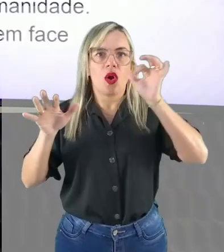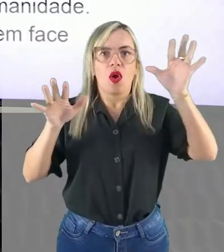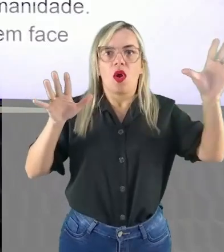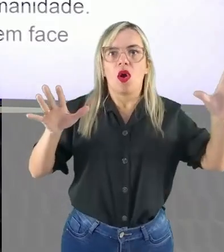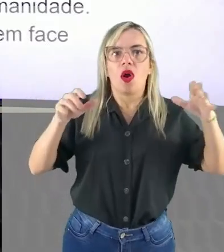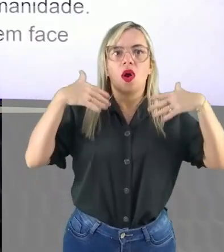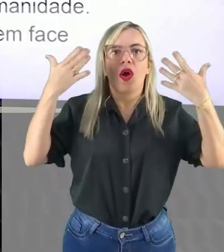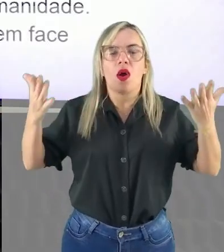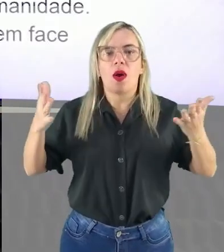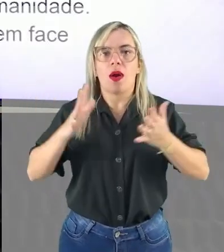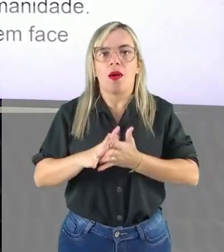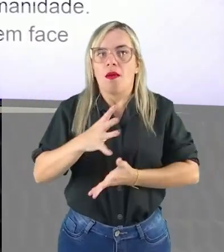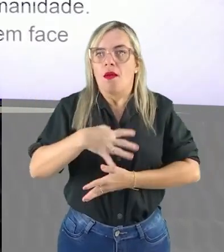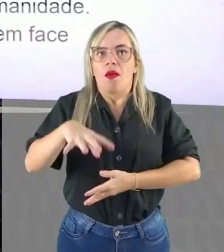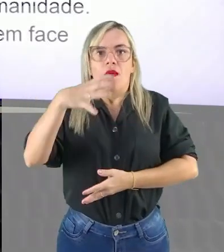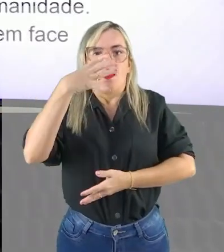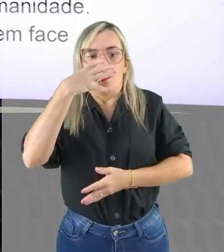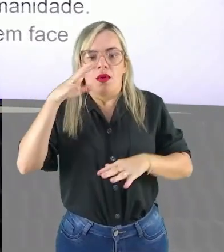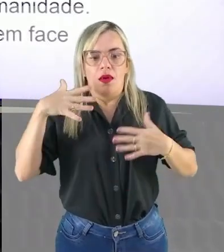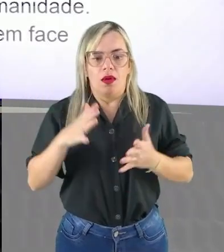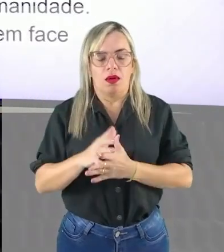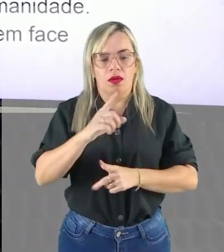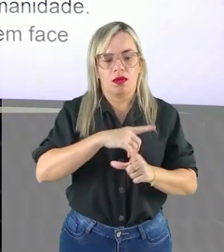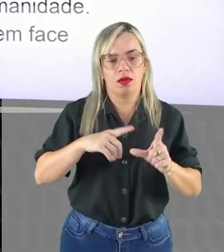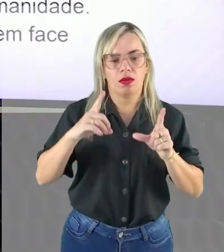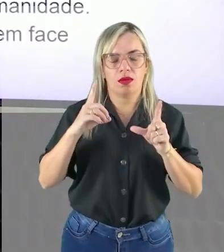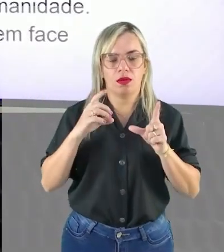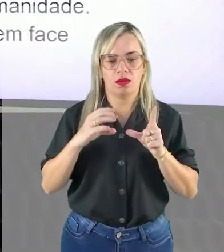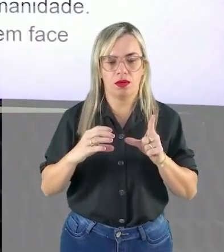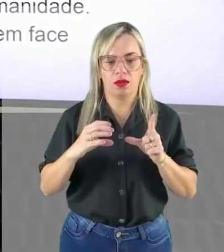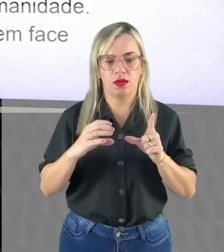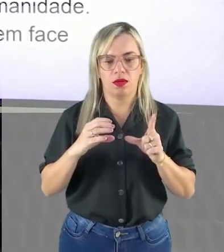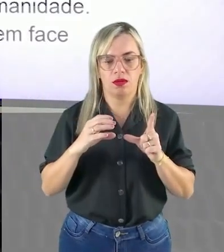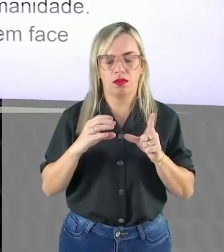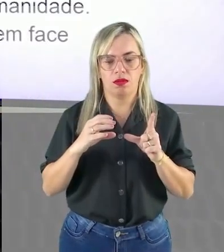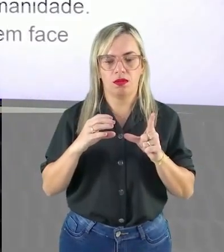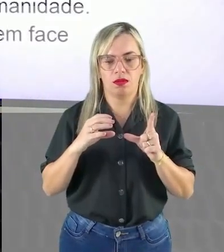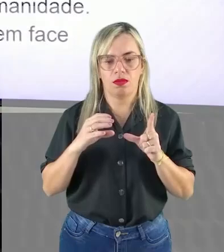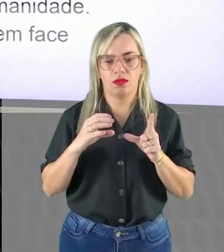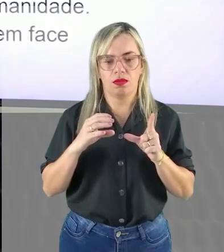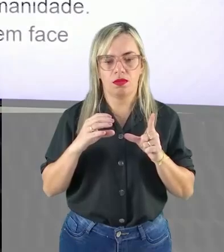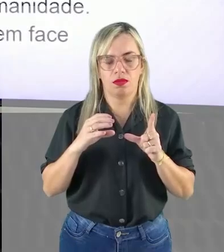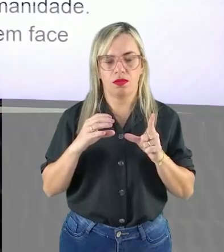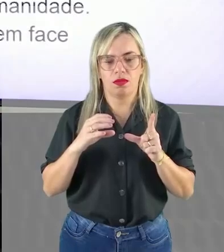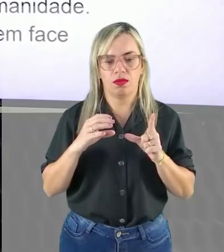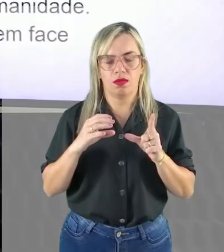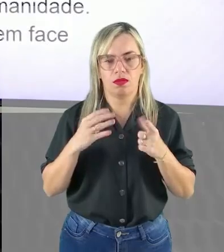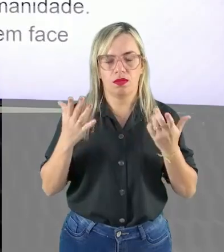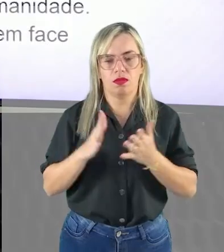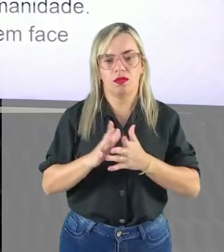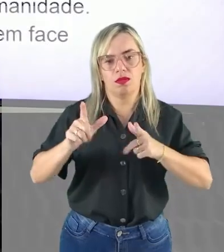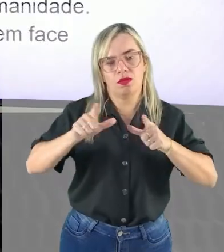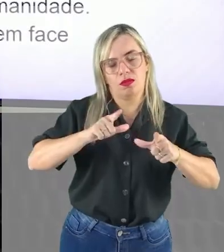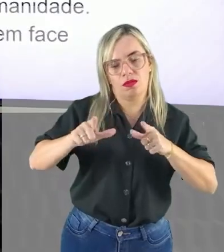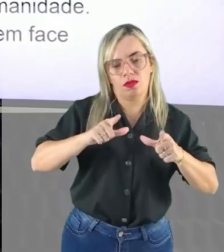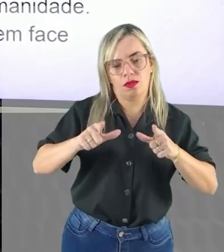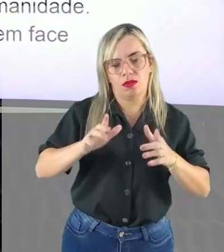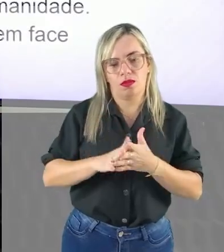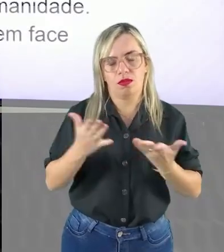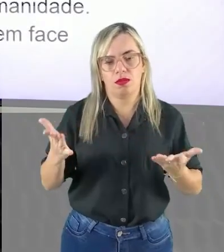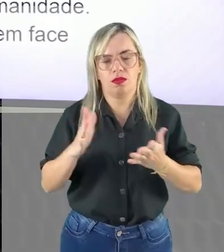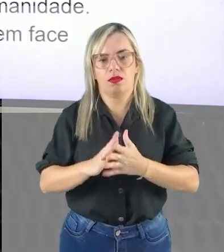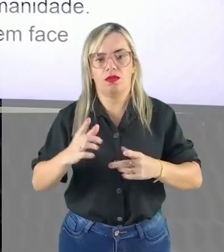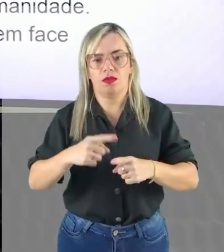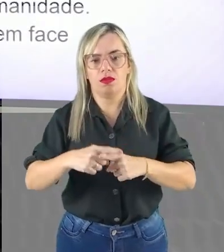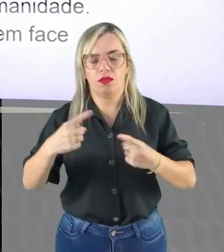um assombro, né? Indignação dos trabalhadores em face das injustiças sociais, né? Ele, como eu falei, eles são trabalhadores,